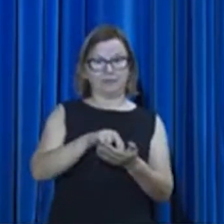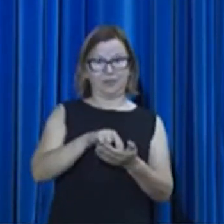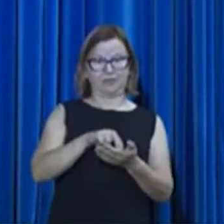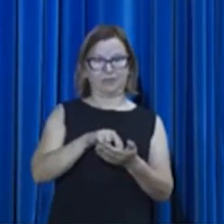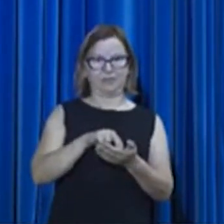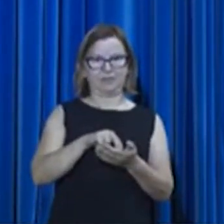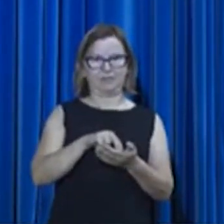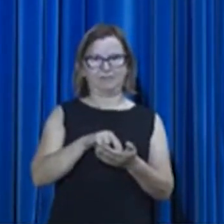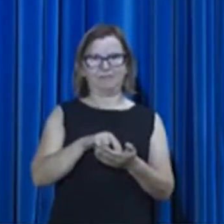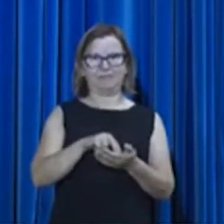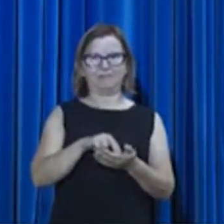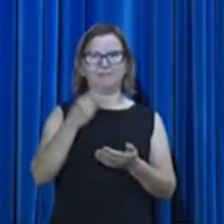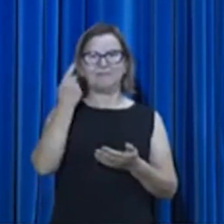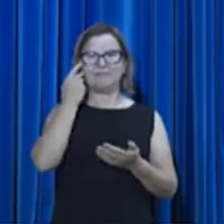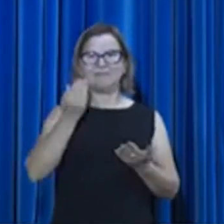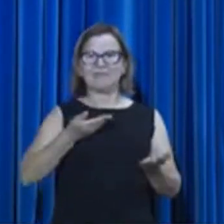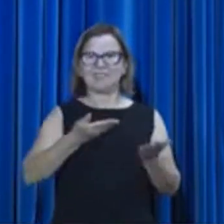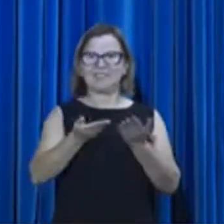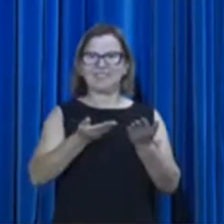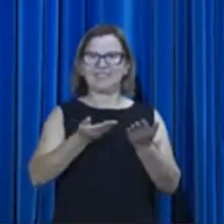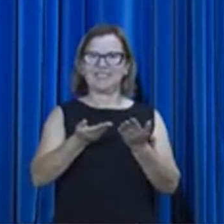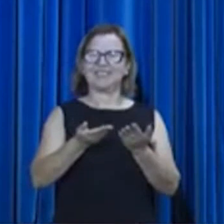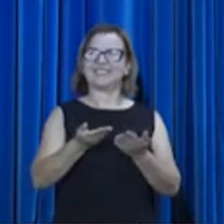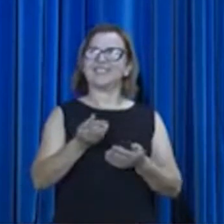deixar de atendê-lo.